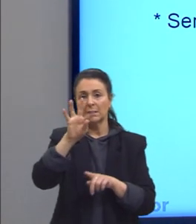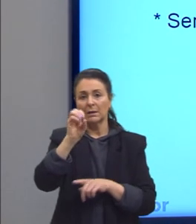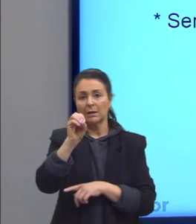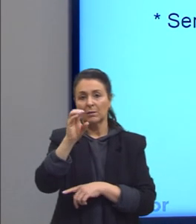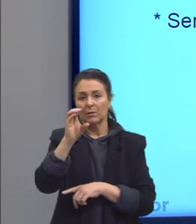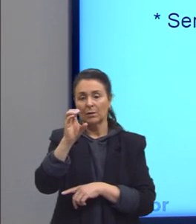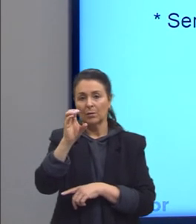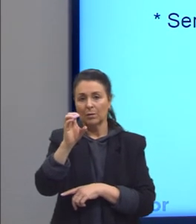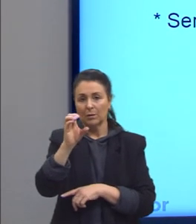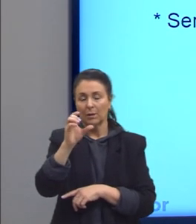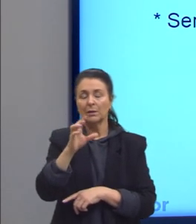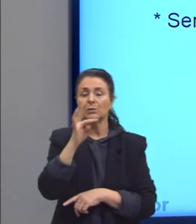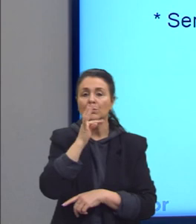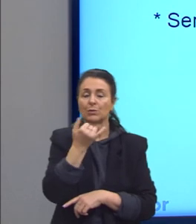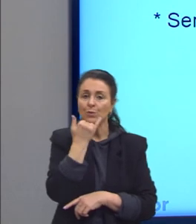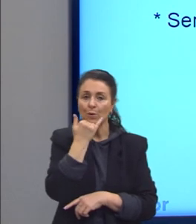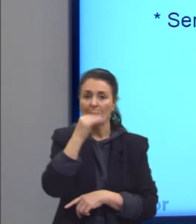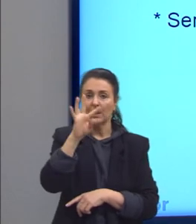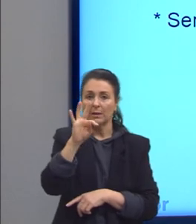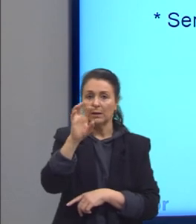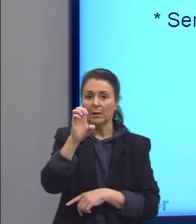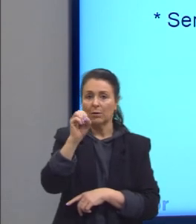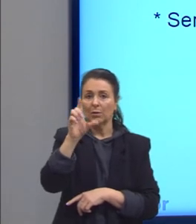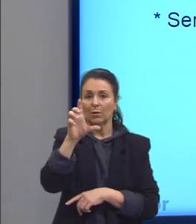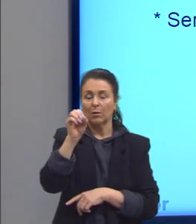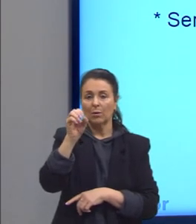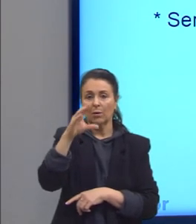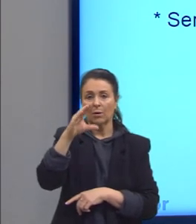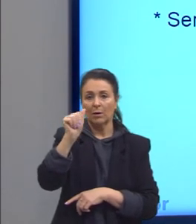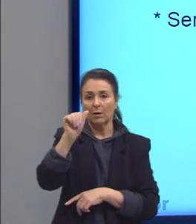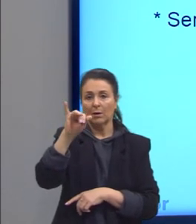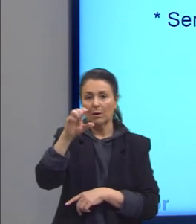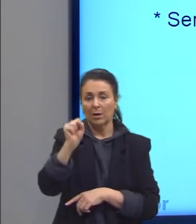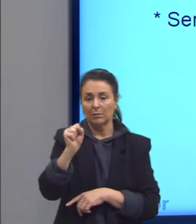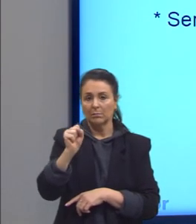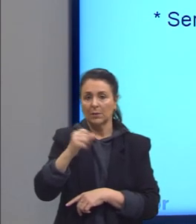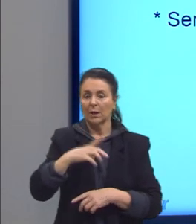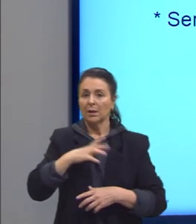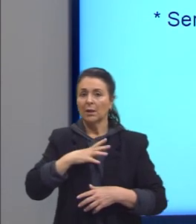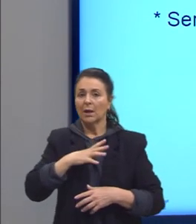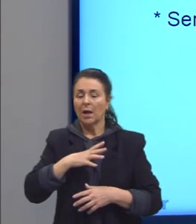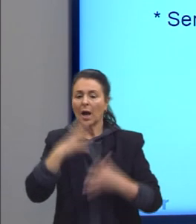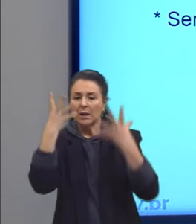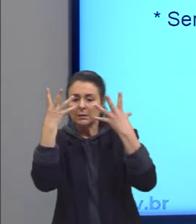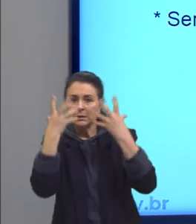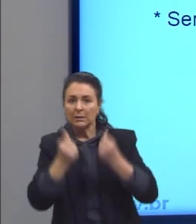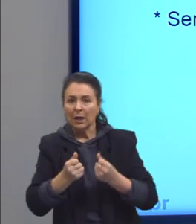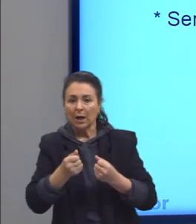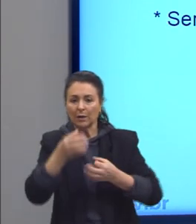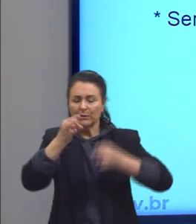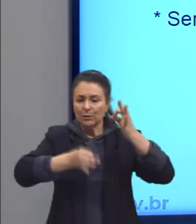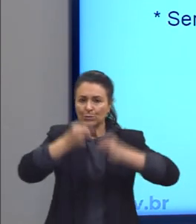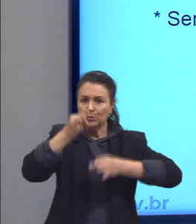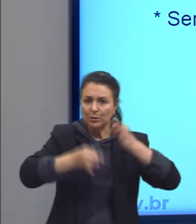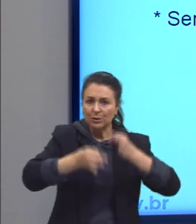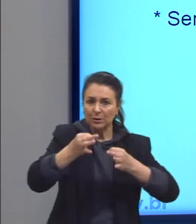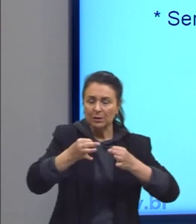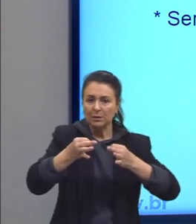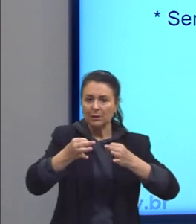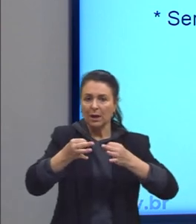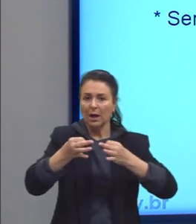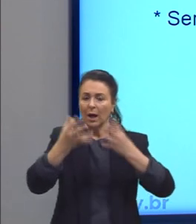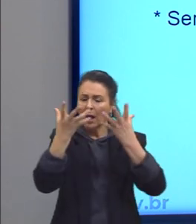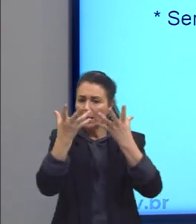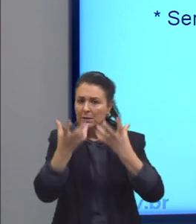olha só as virtudes cardeais temperança Fortaleza prudence Justiça eu vejo que são